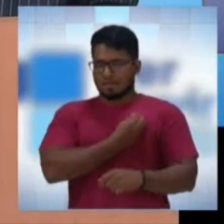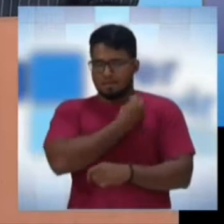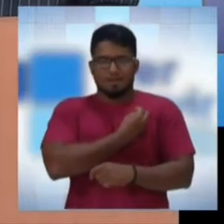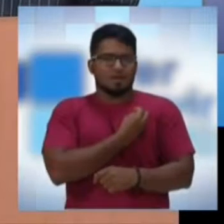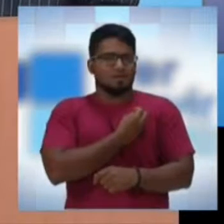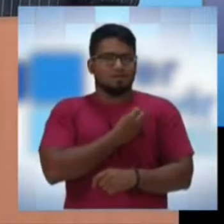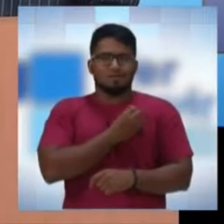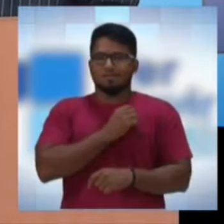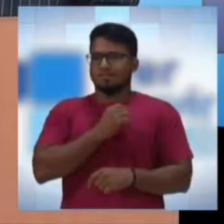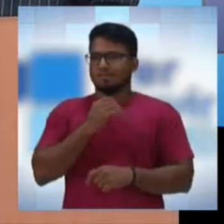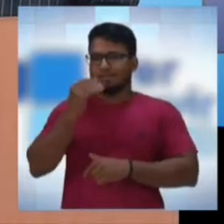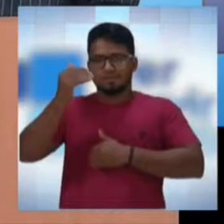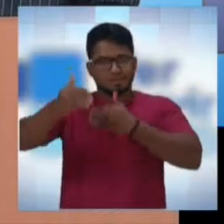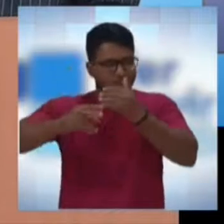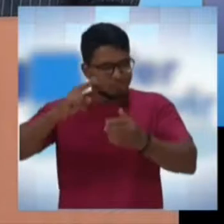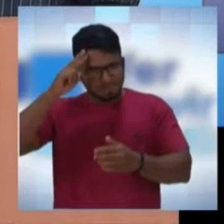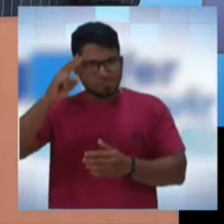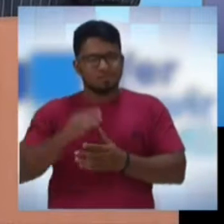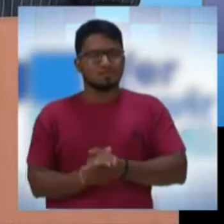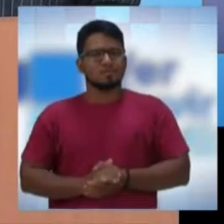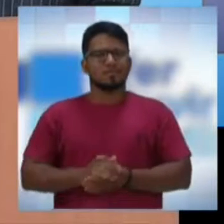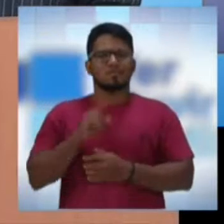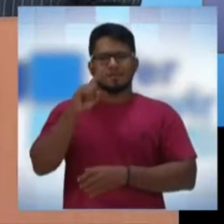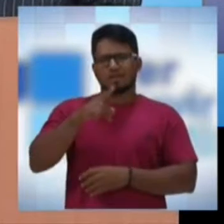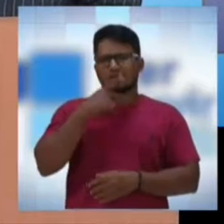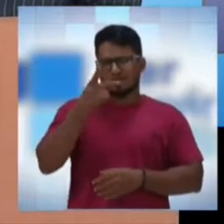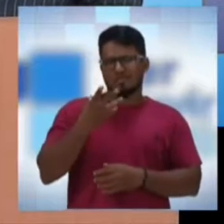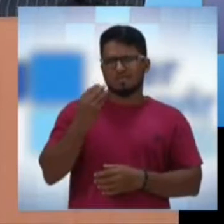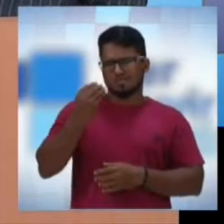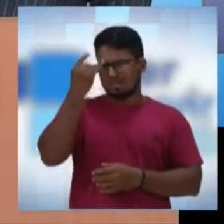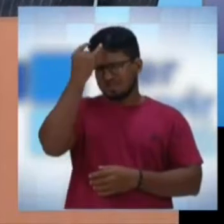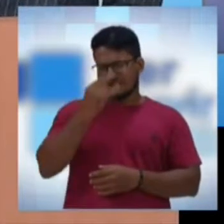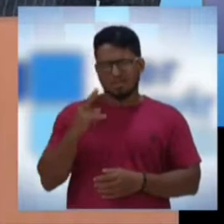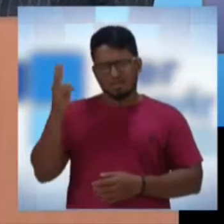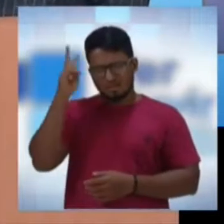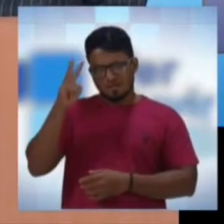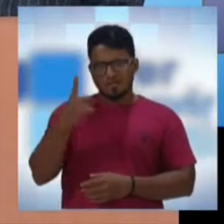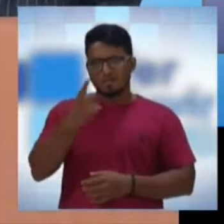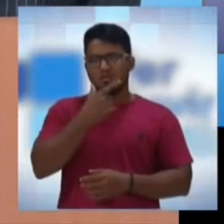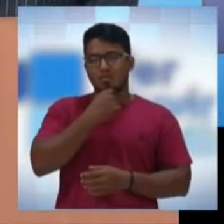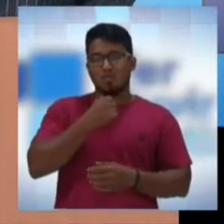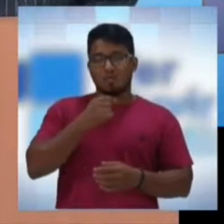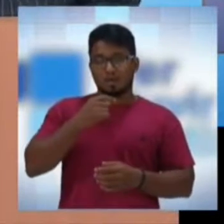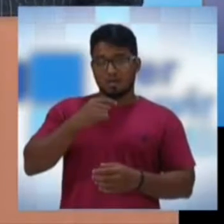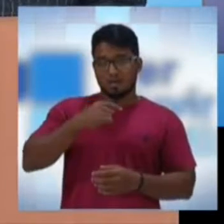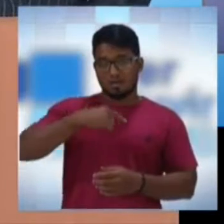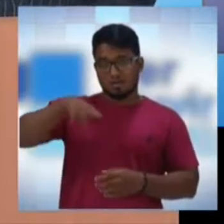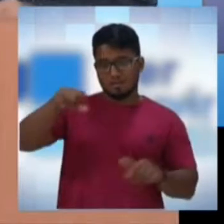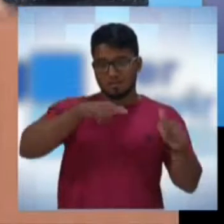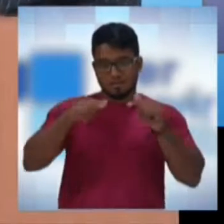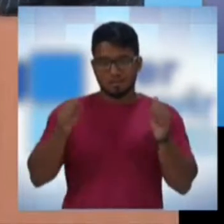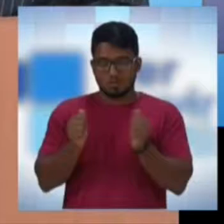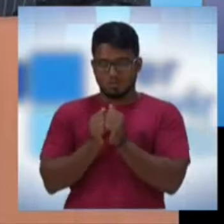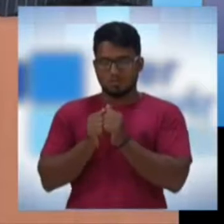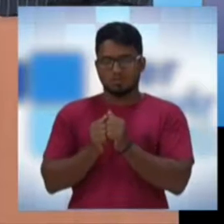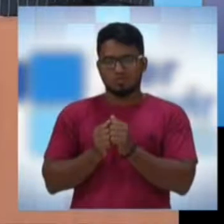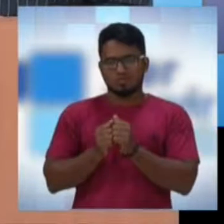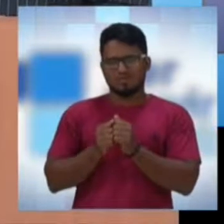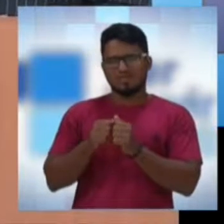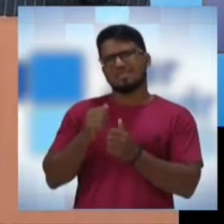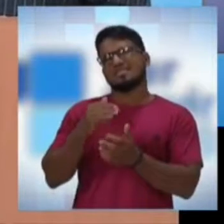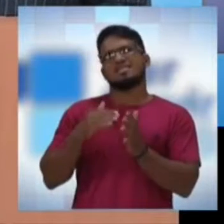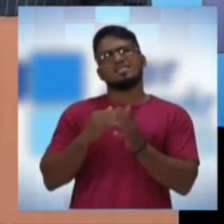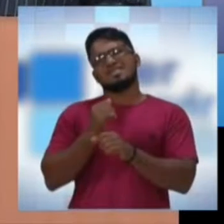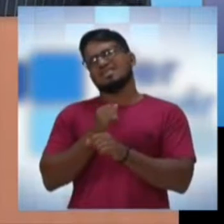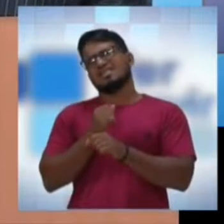leva isso para a tua vida inteira. Isso. Né? Então, e você falando que tinha muito cego, eu lembrei de um operador que eu levei para trabalhar lá com a gente,